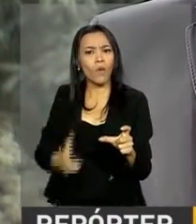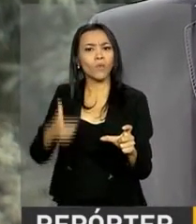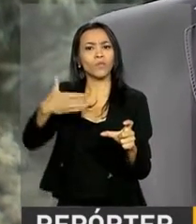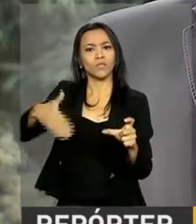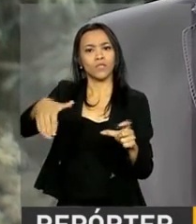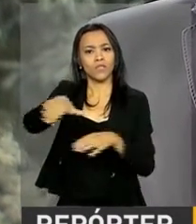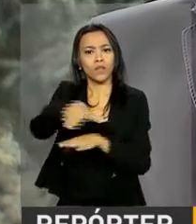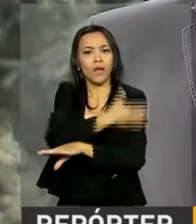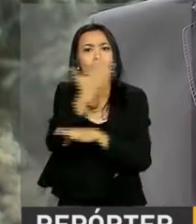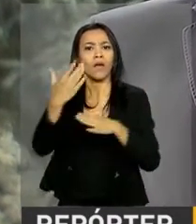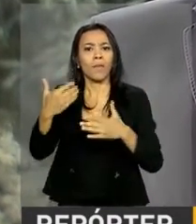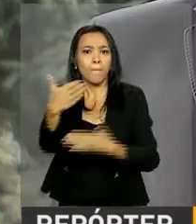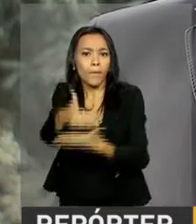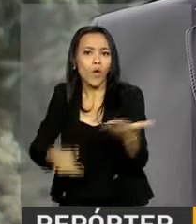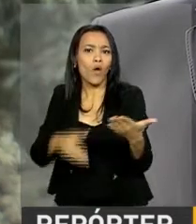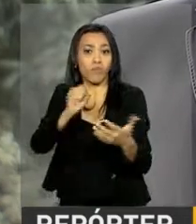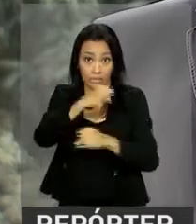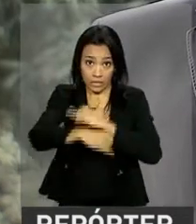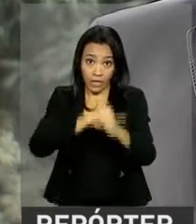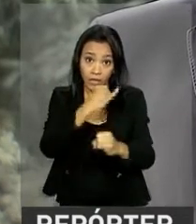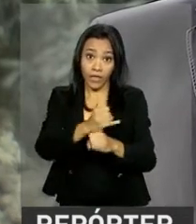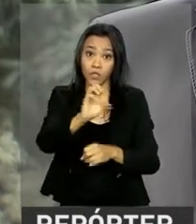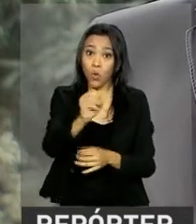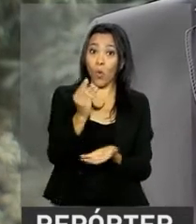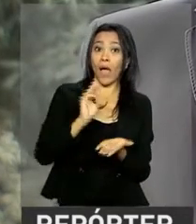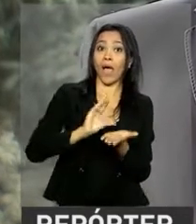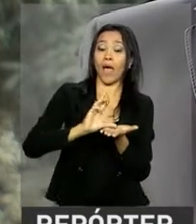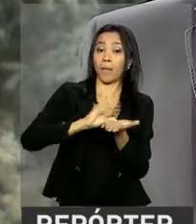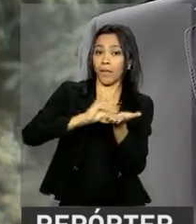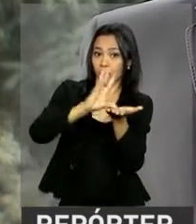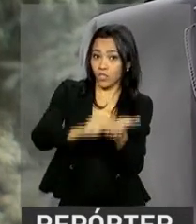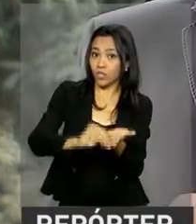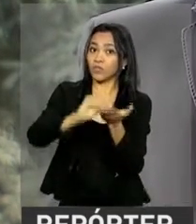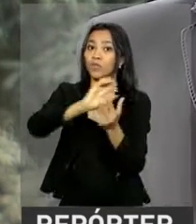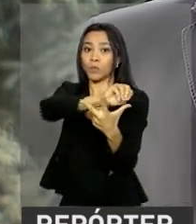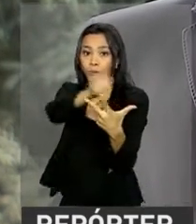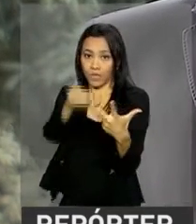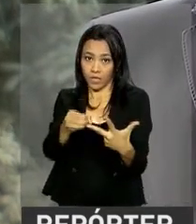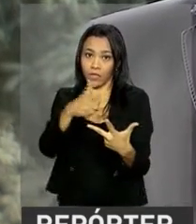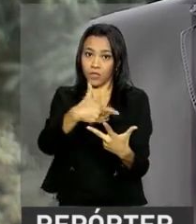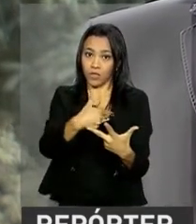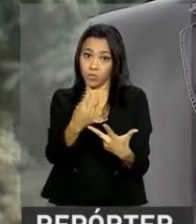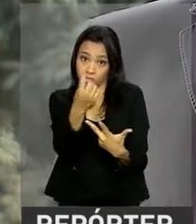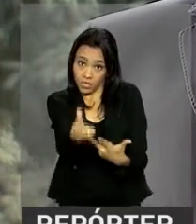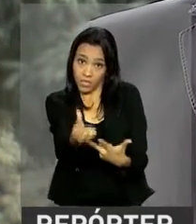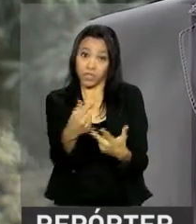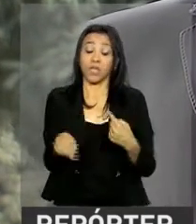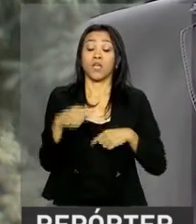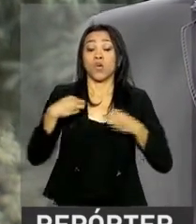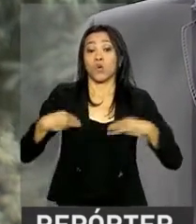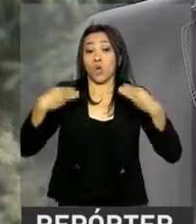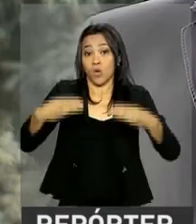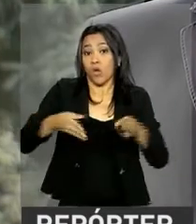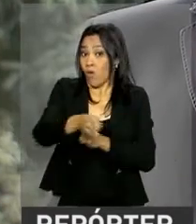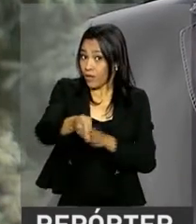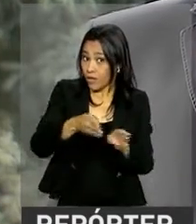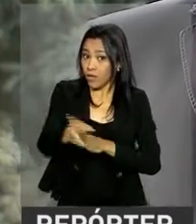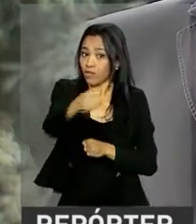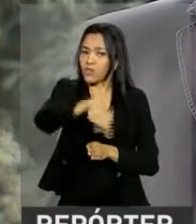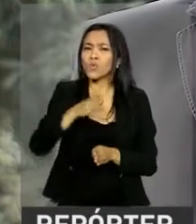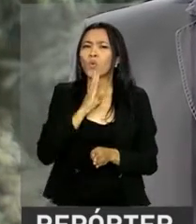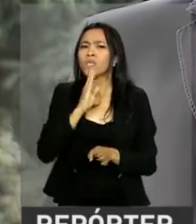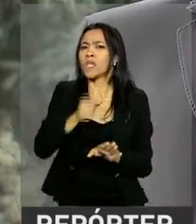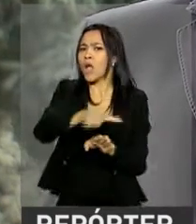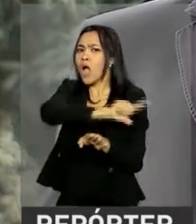prova pela internet ou por meio do aplicativo e nem 2016 o ministério da educação recomenda que os candidatos conheçam os